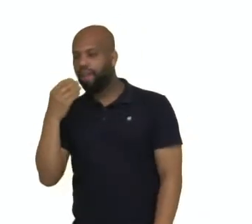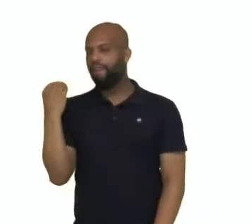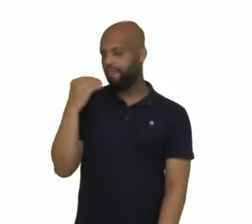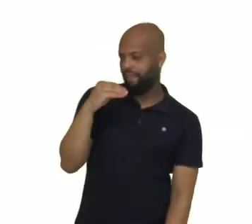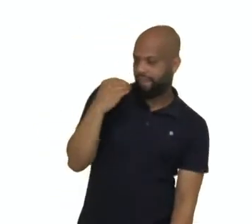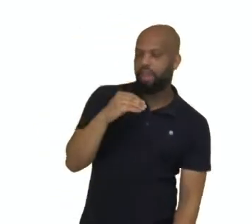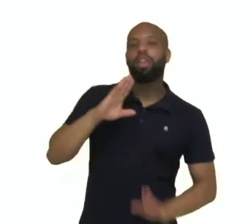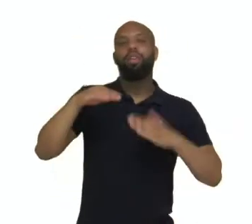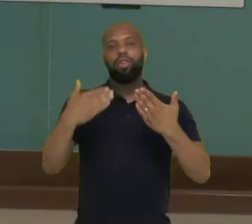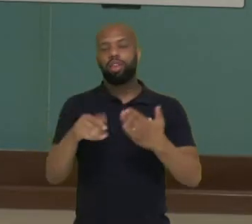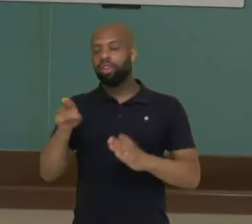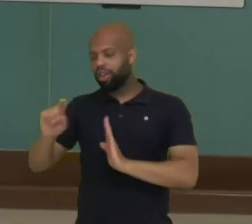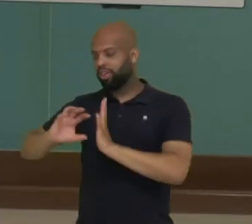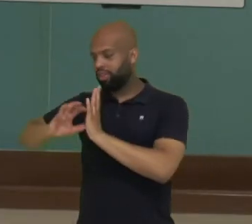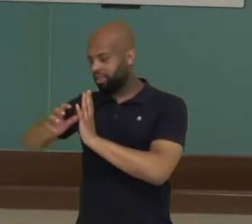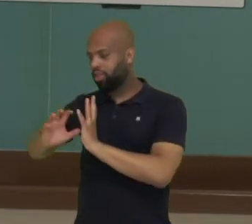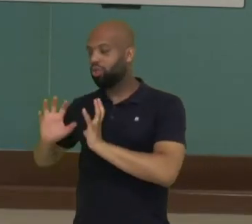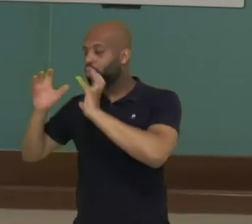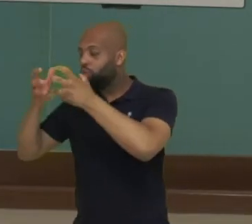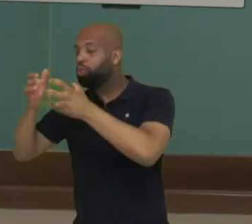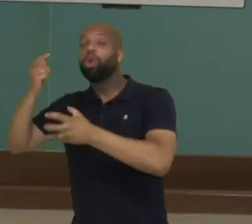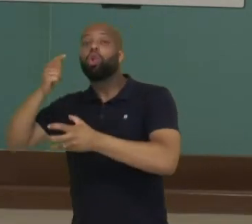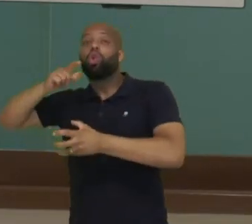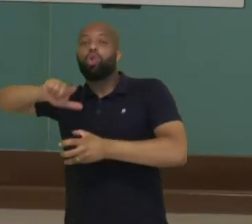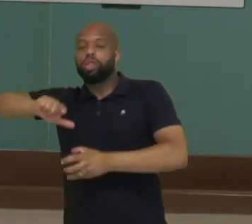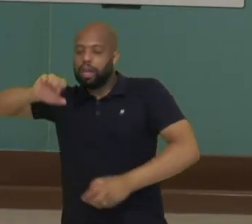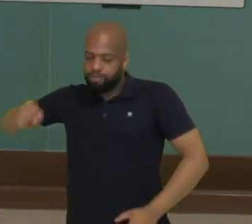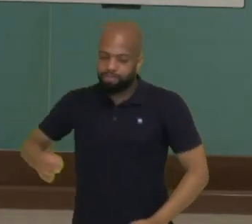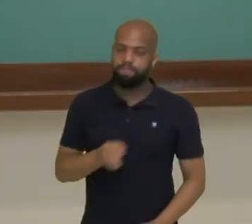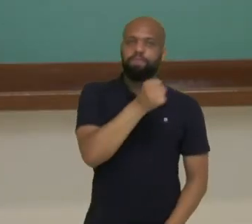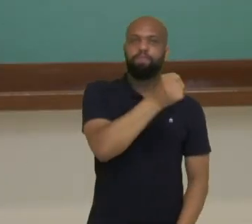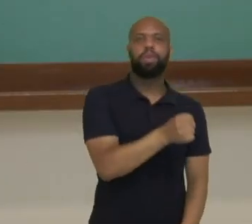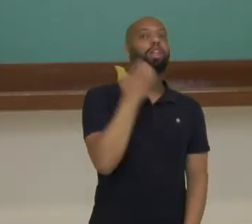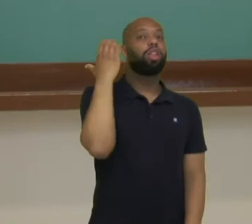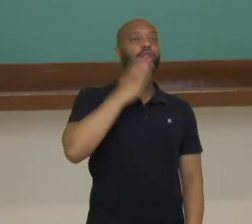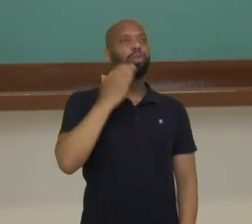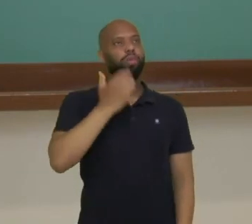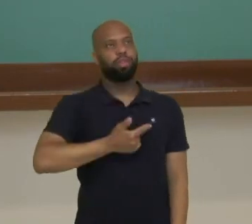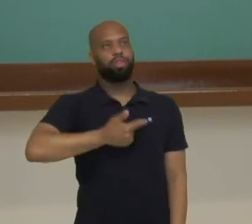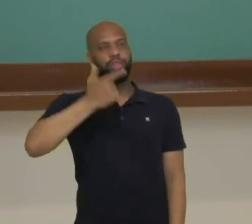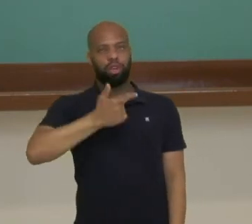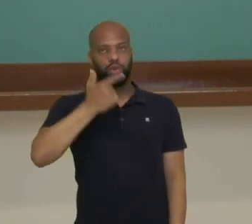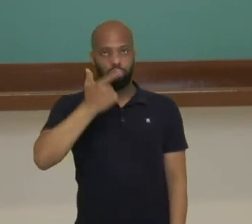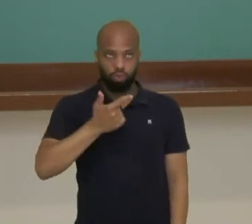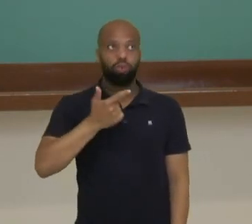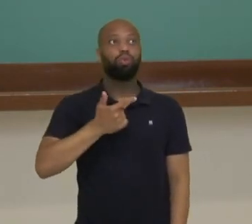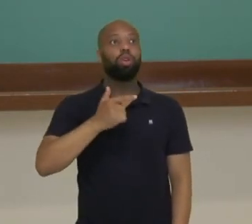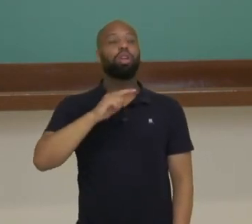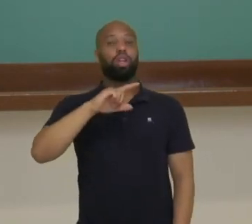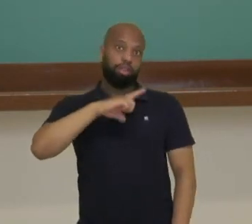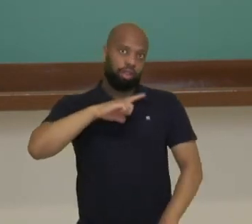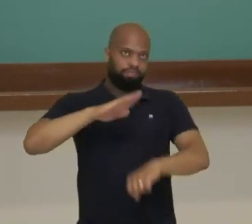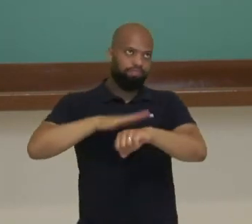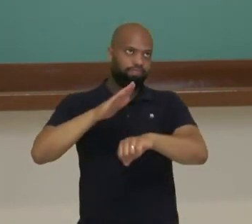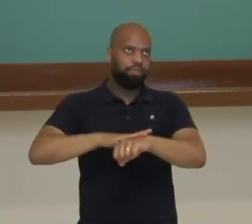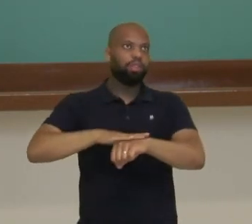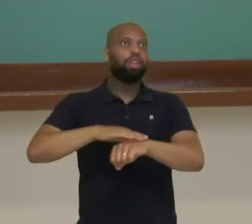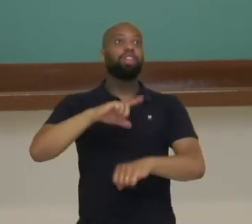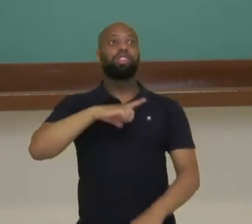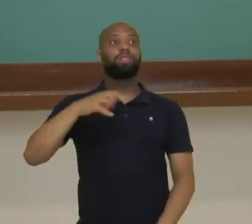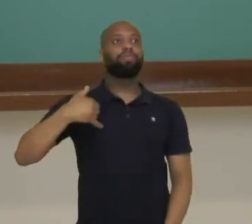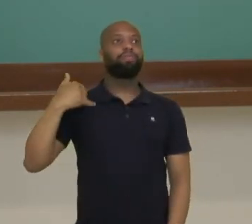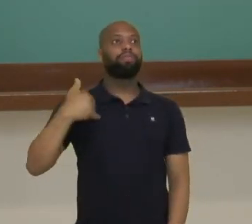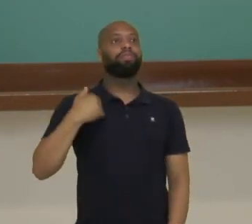esses liberais eles vão conseguir fazer com que o Dom Pedro II, então, naquele momento, com